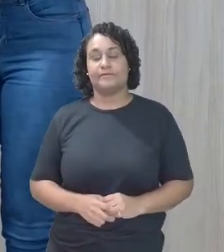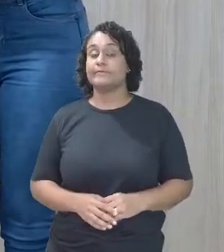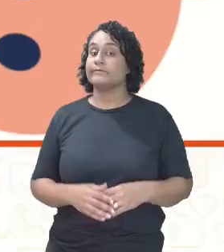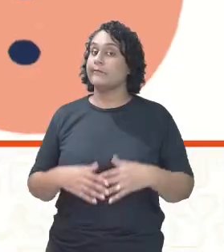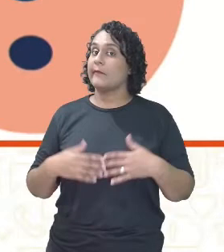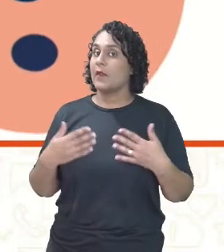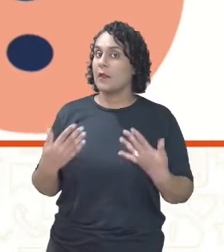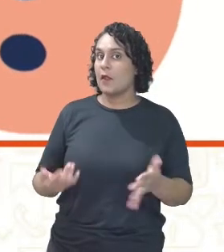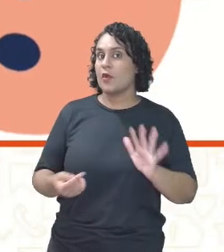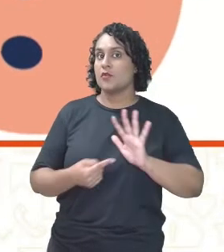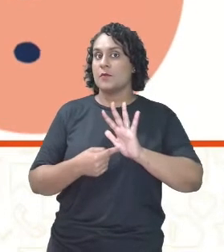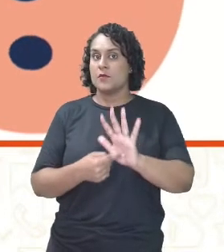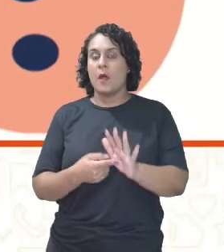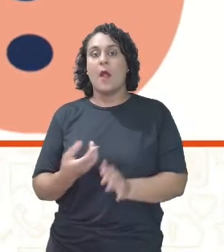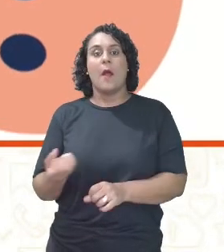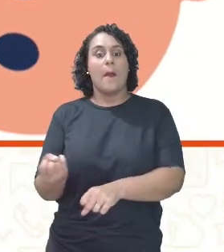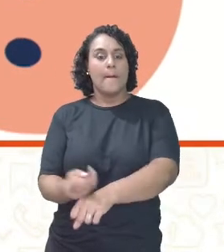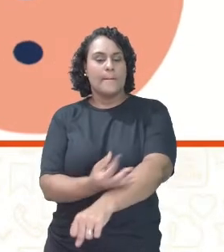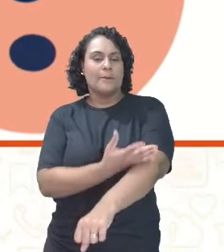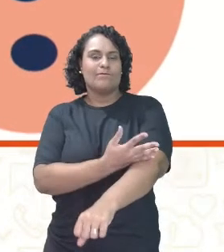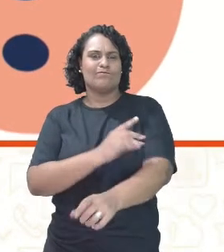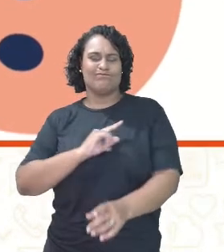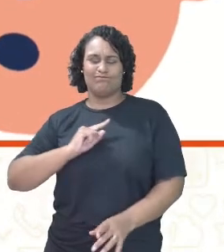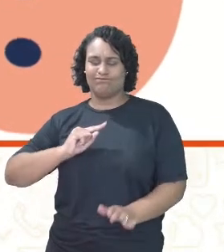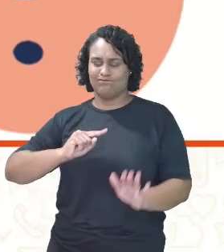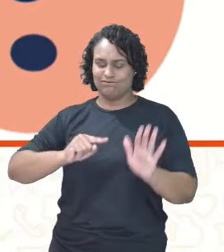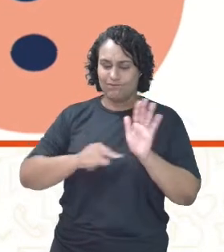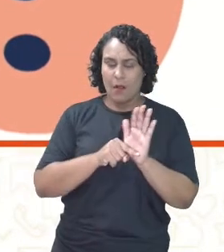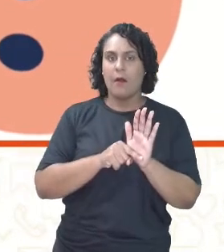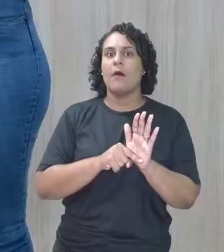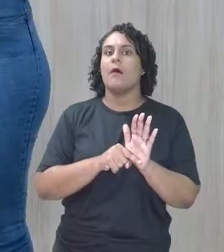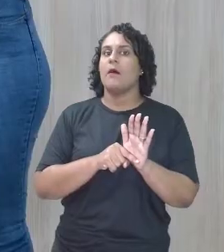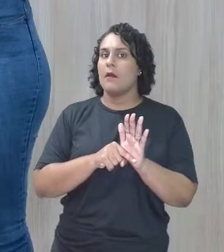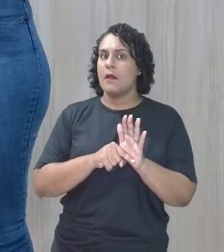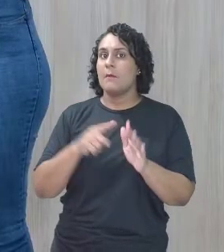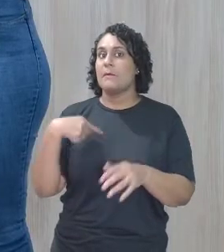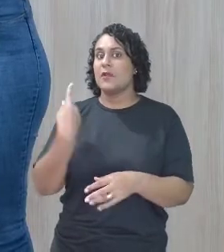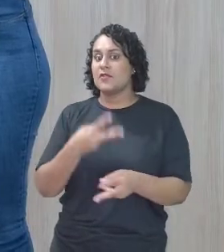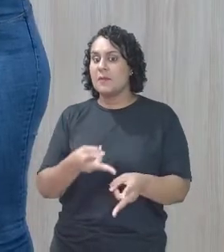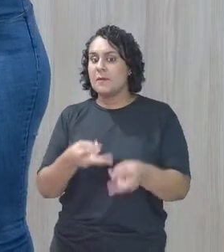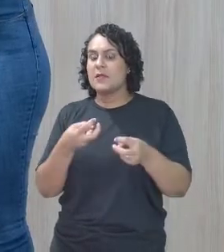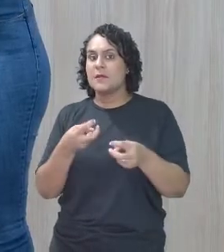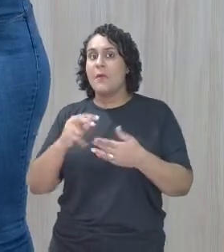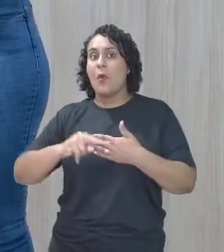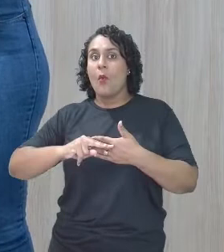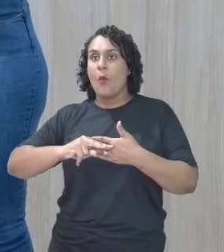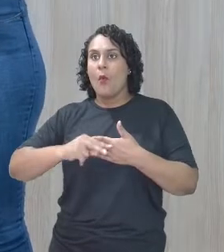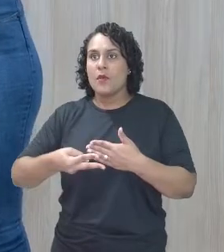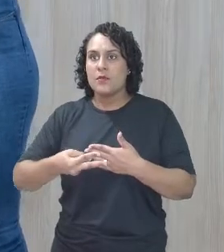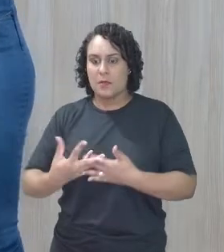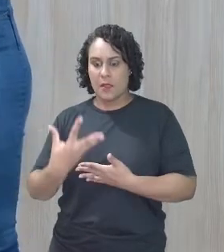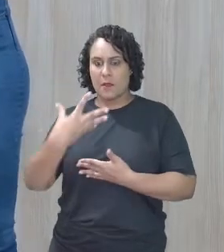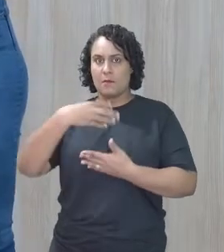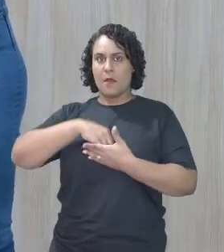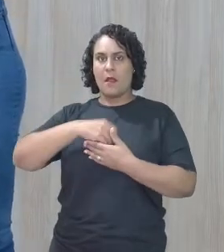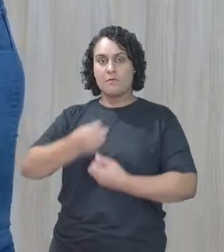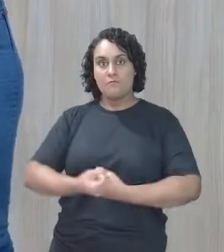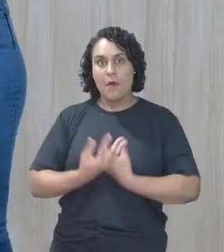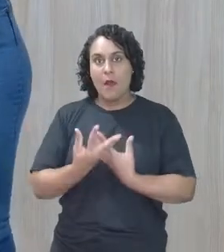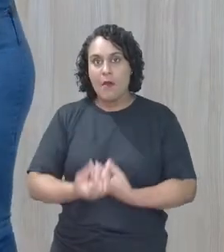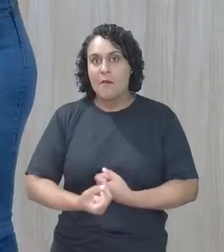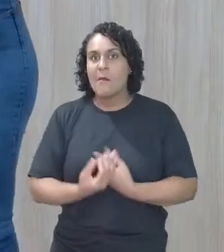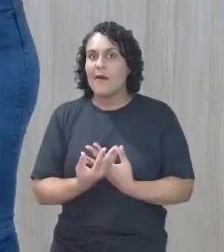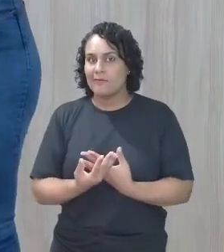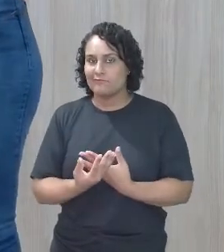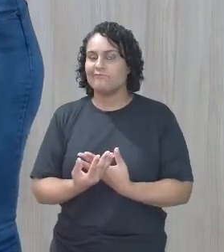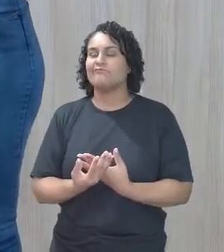E aí, eu trouxe as emoções negativas para que a gente possa ver a repercussão, né, da internalização e da externalização